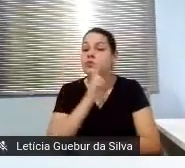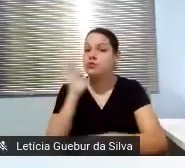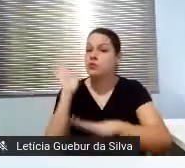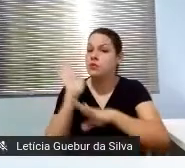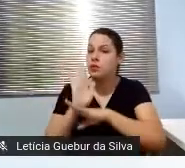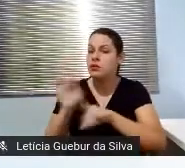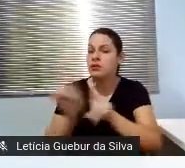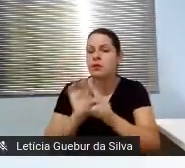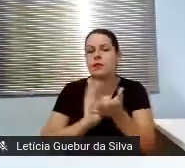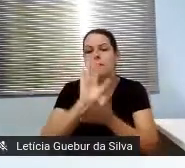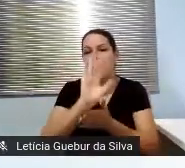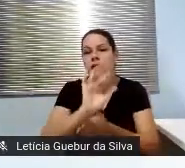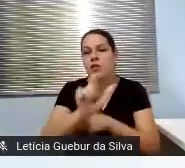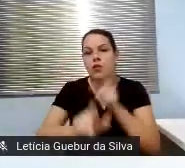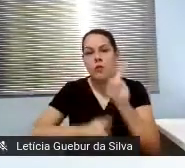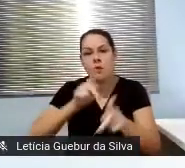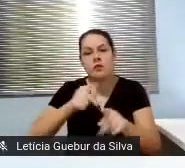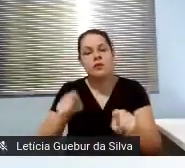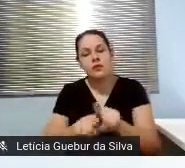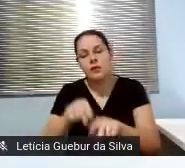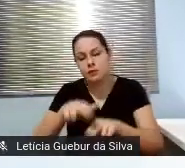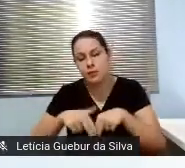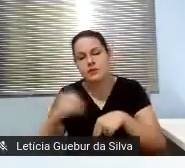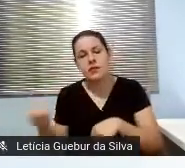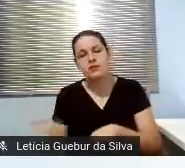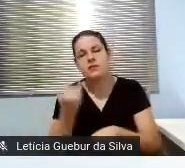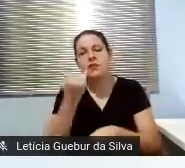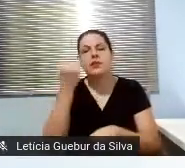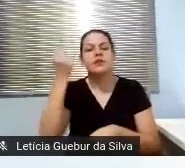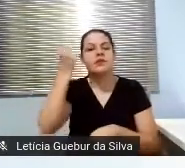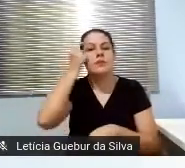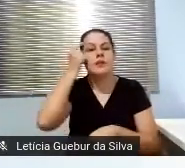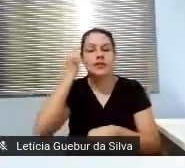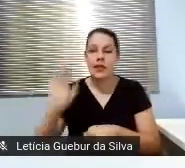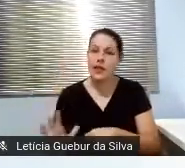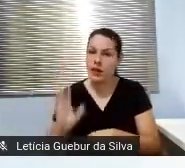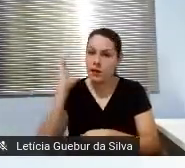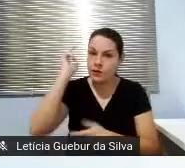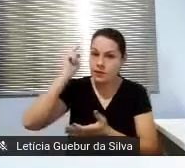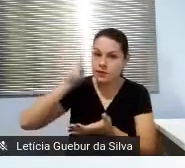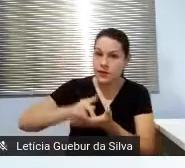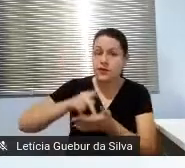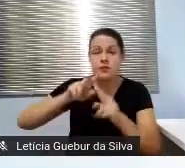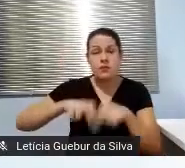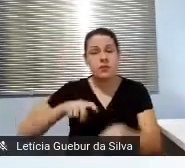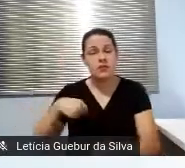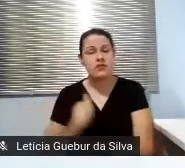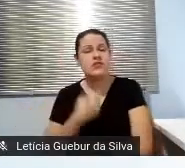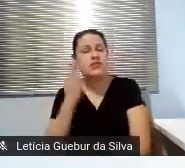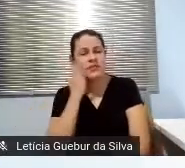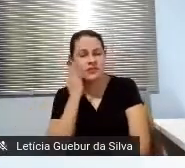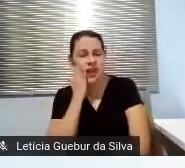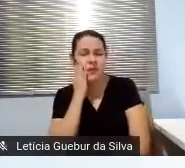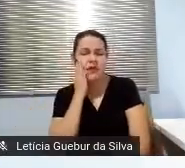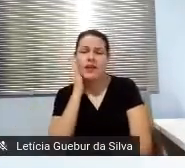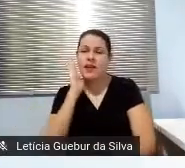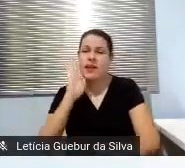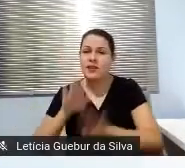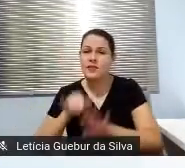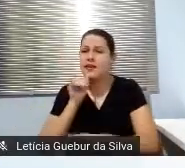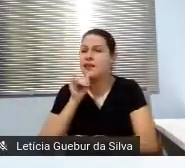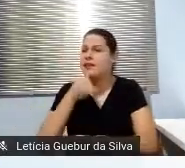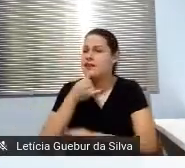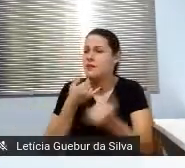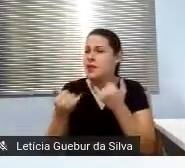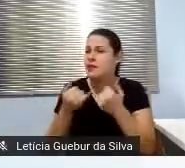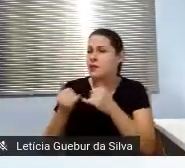Então, é fundamental que isso aconteça, porque é até triste de ver a desorganização,